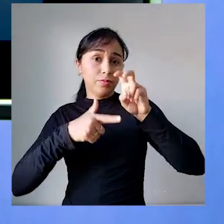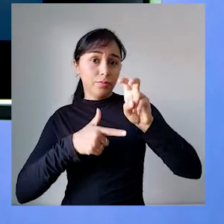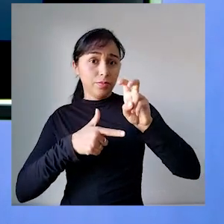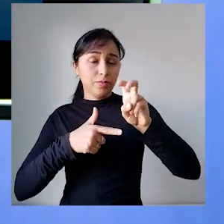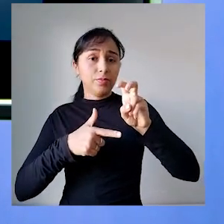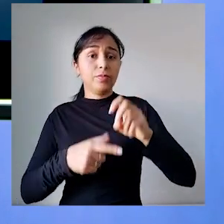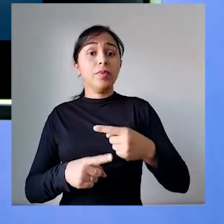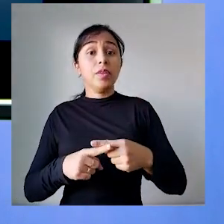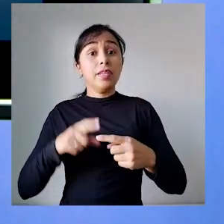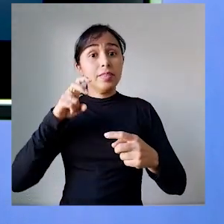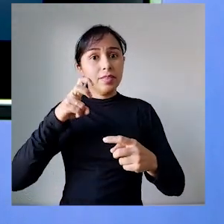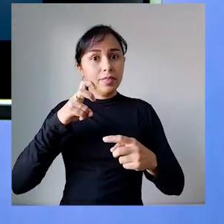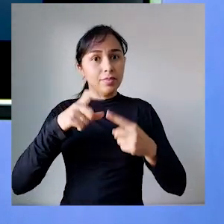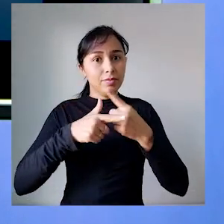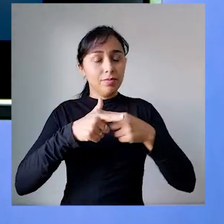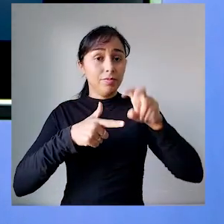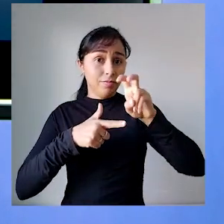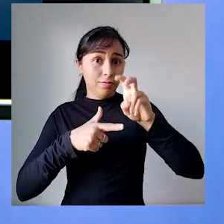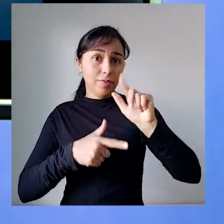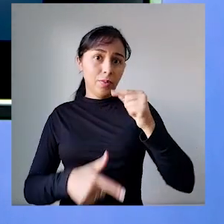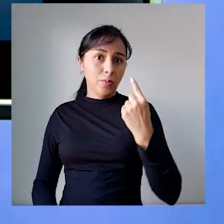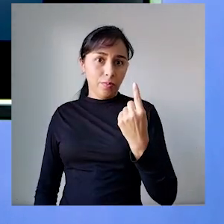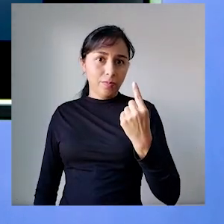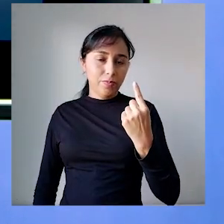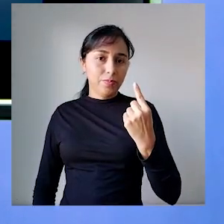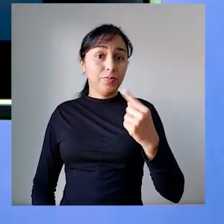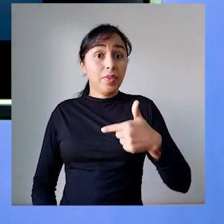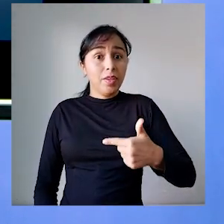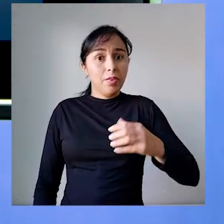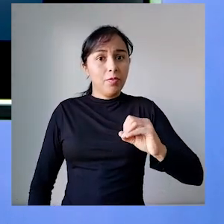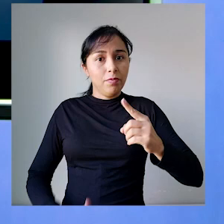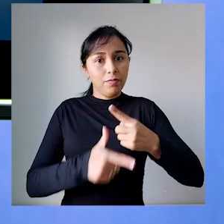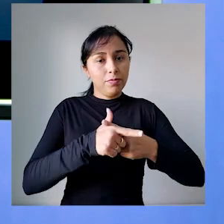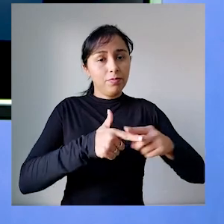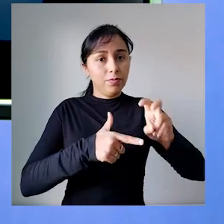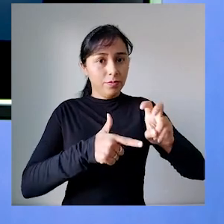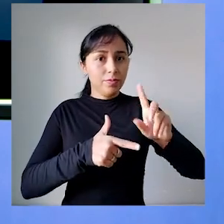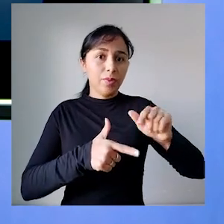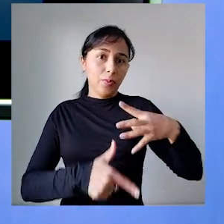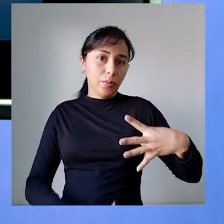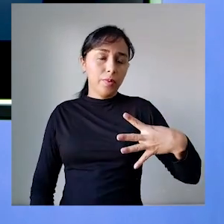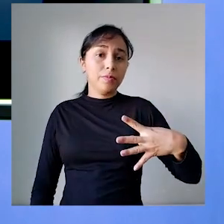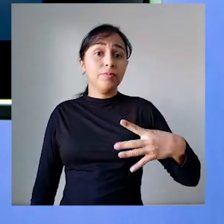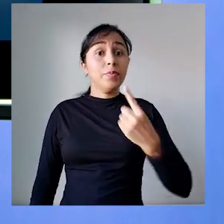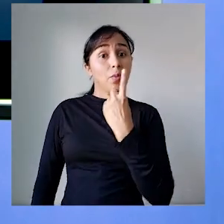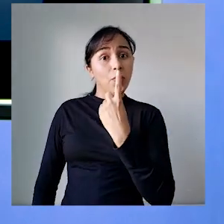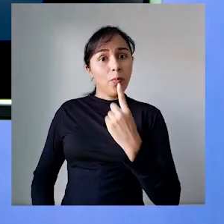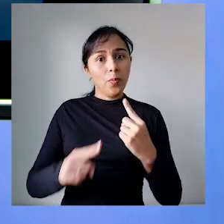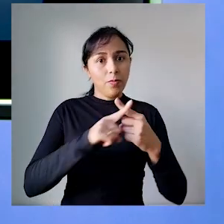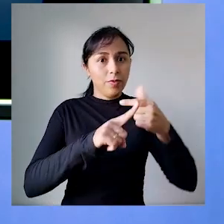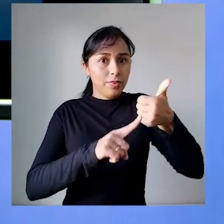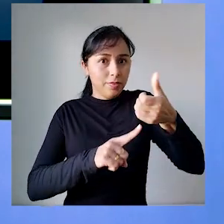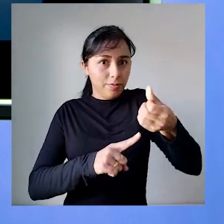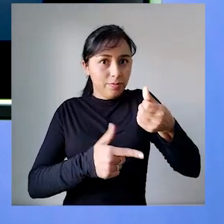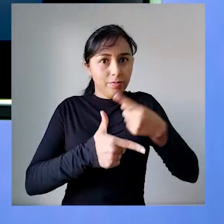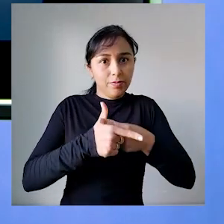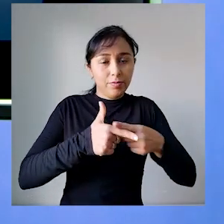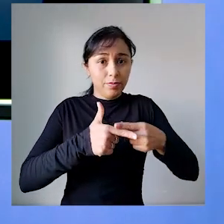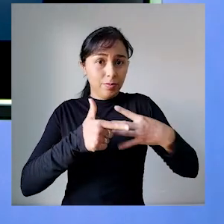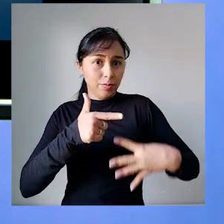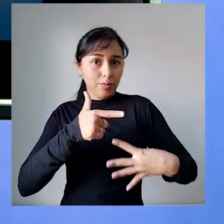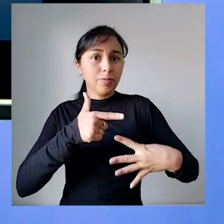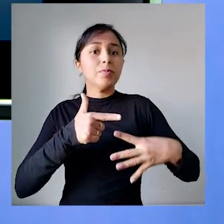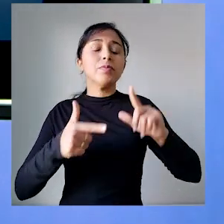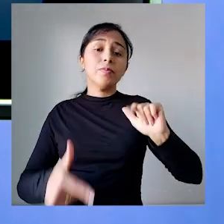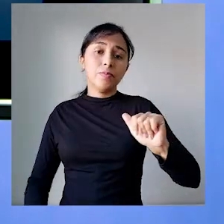Então, 5 dividido por 5 é 1, 20 dividido por 5 é 4. E 1 vezes 16 é 16, 16 dividido por